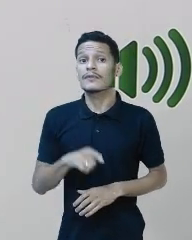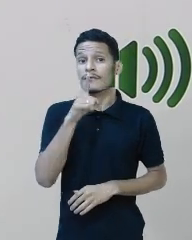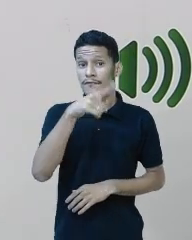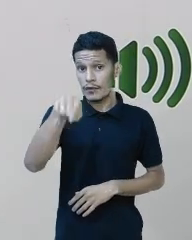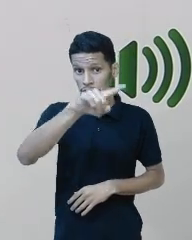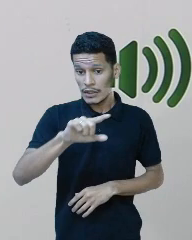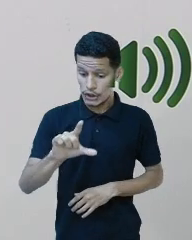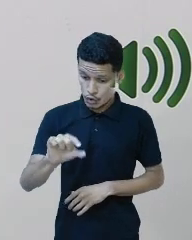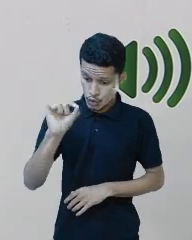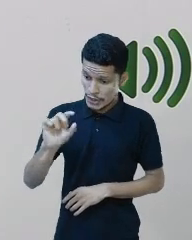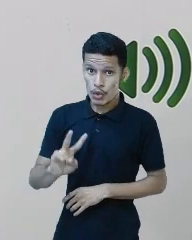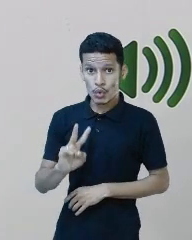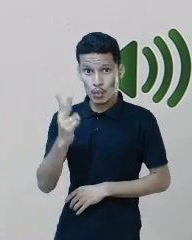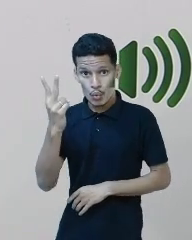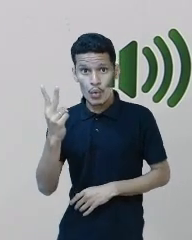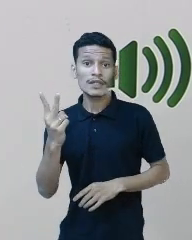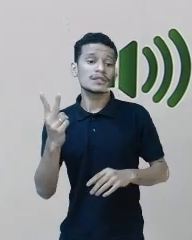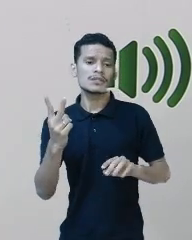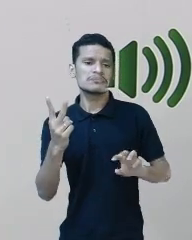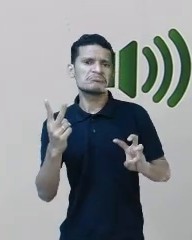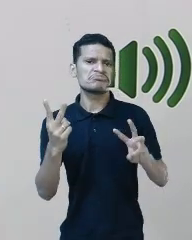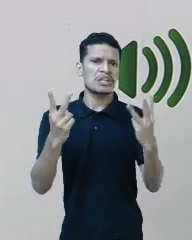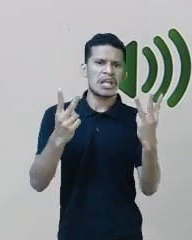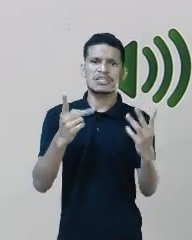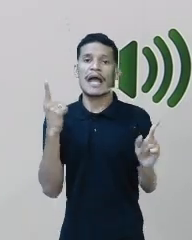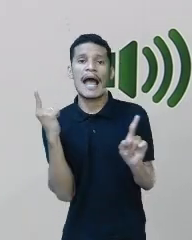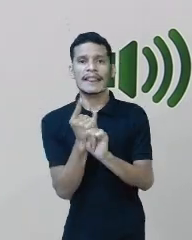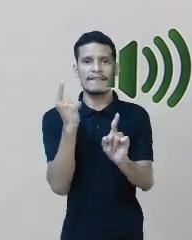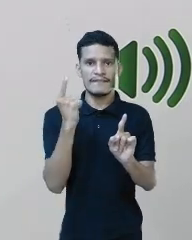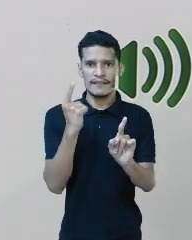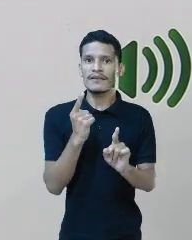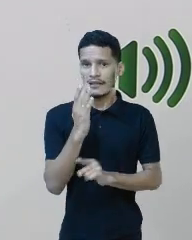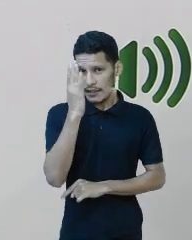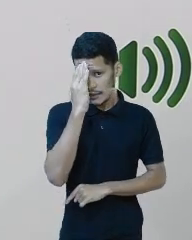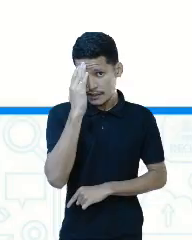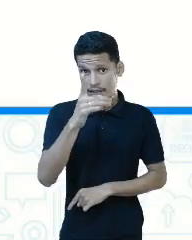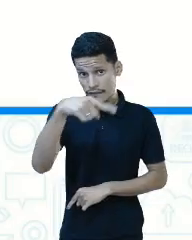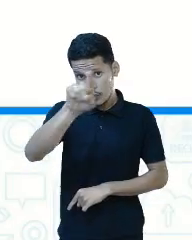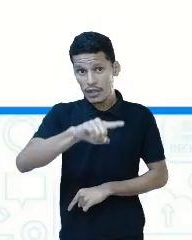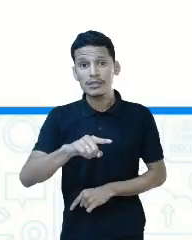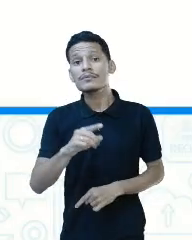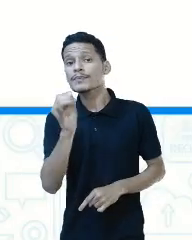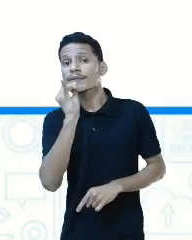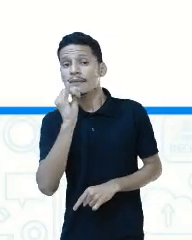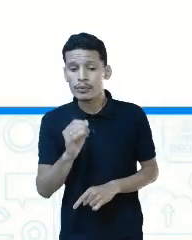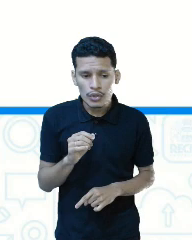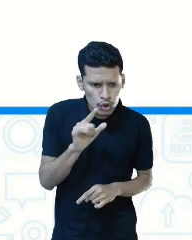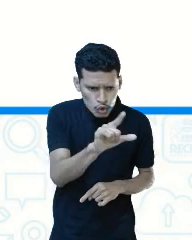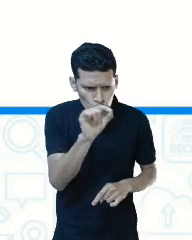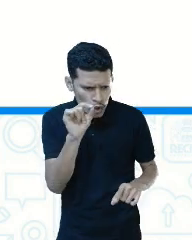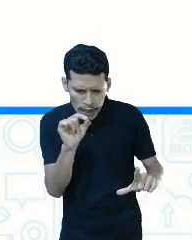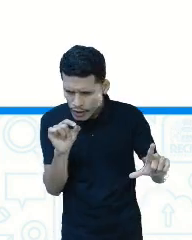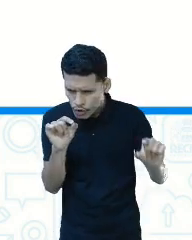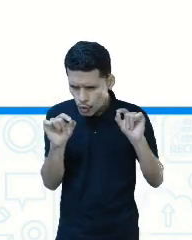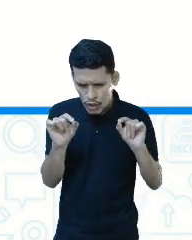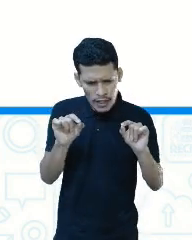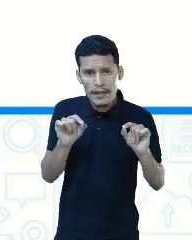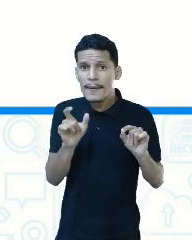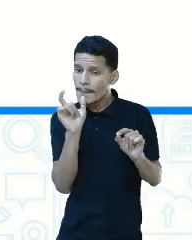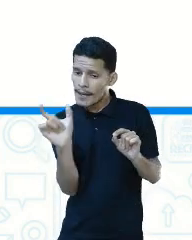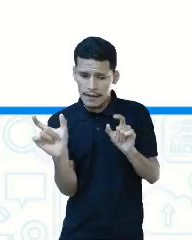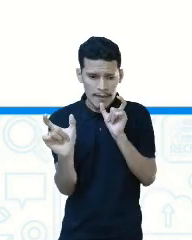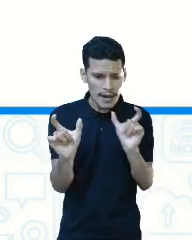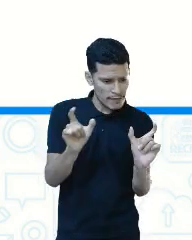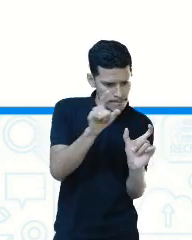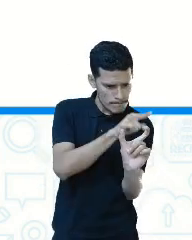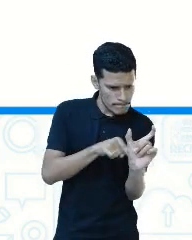Escolha 2 ou 3 adivinhas, certo? E circule as palavras que estão em